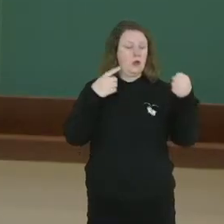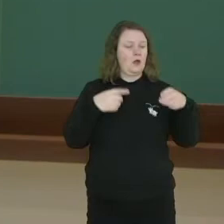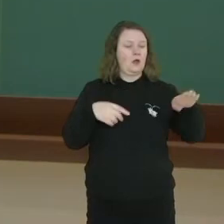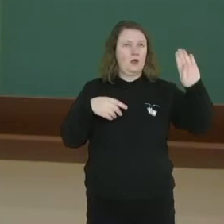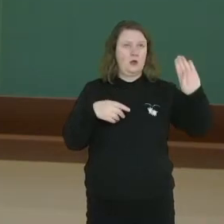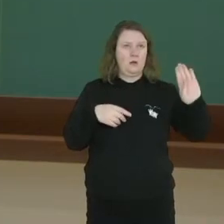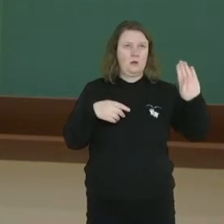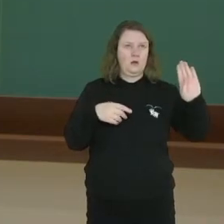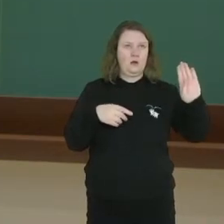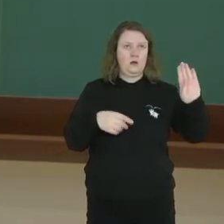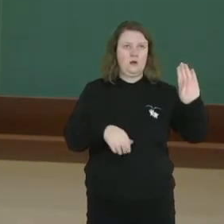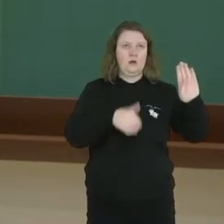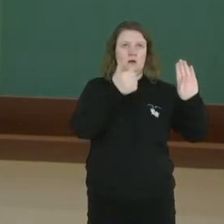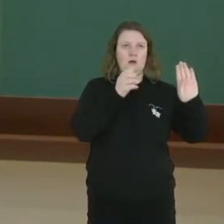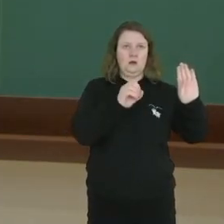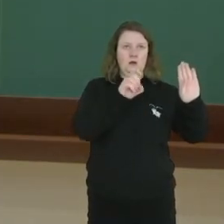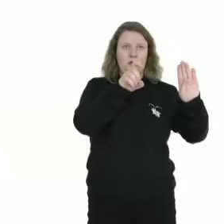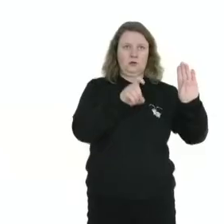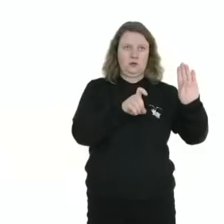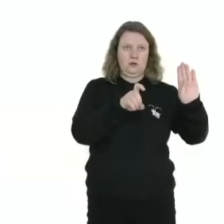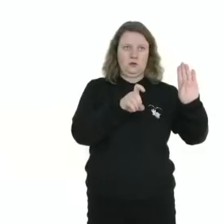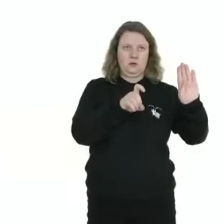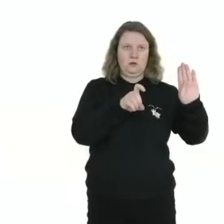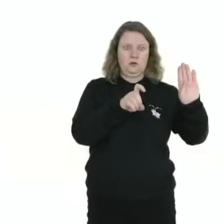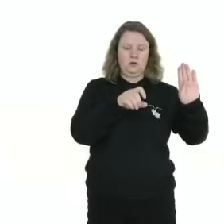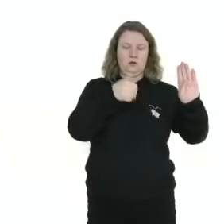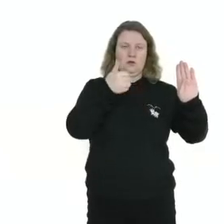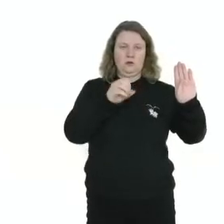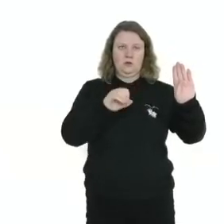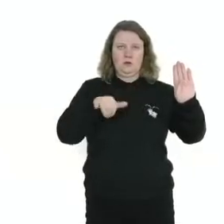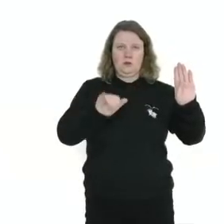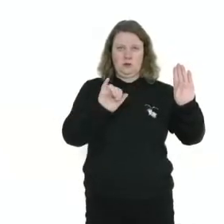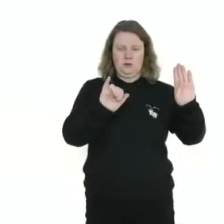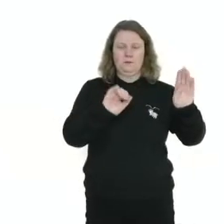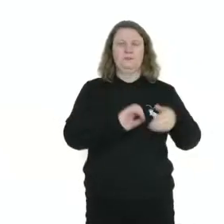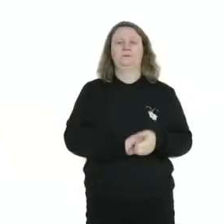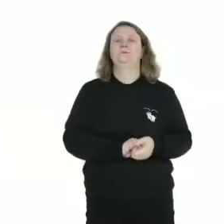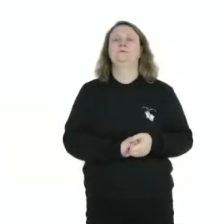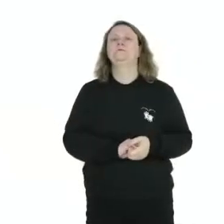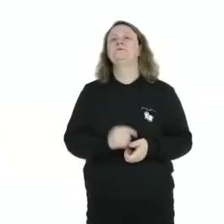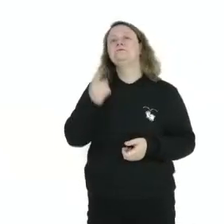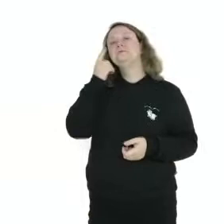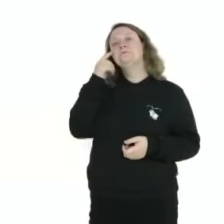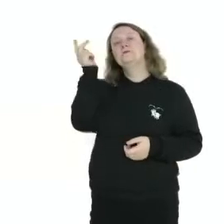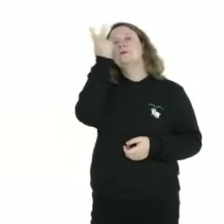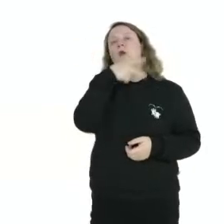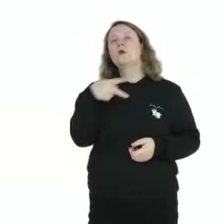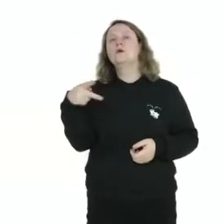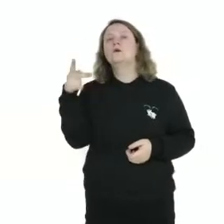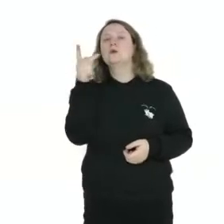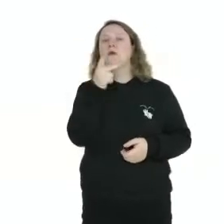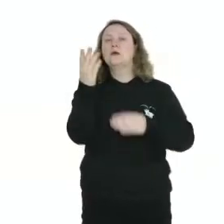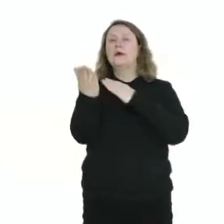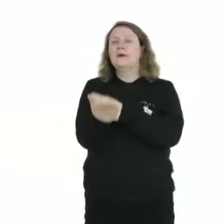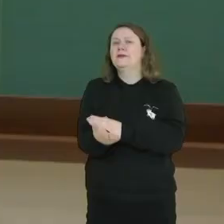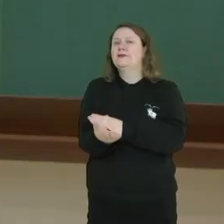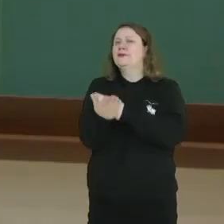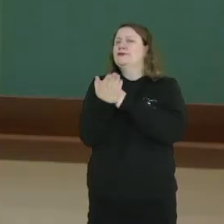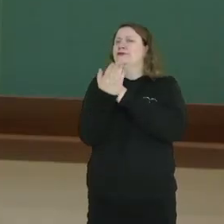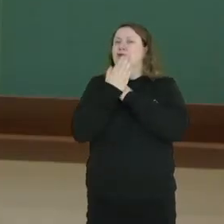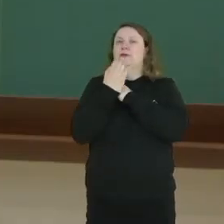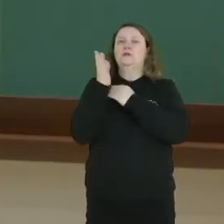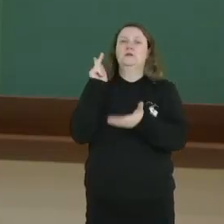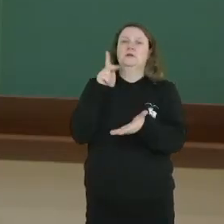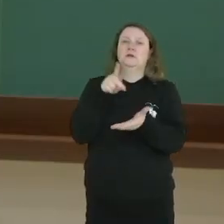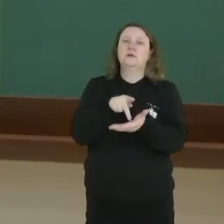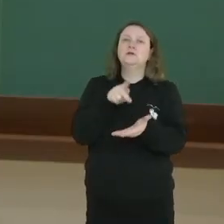10 para X e 10 para Y. Então o desenho, gente, sempre é uma ferramenta que auxilia demais